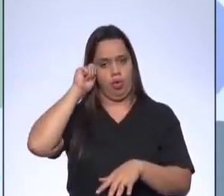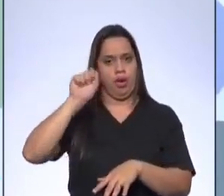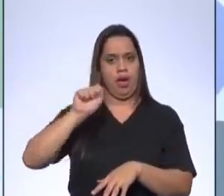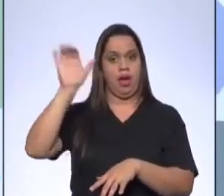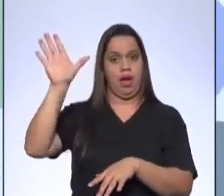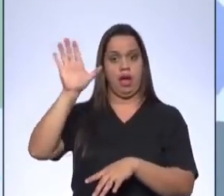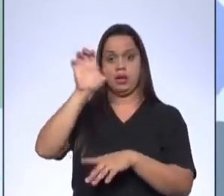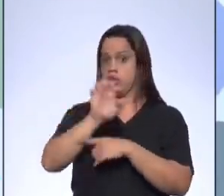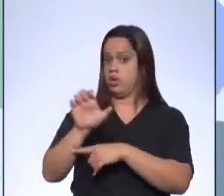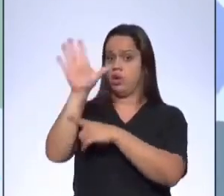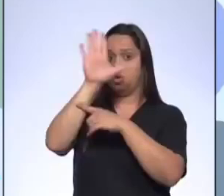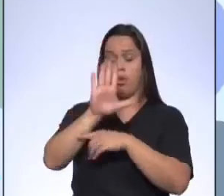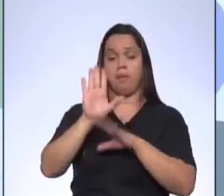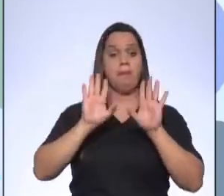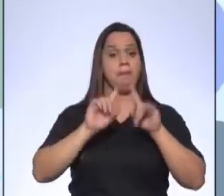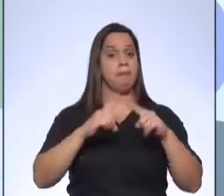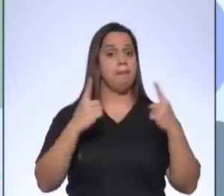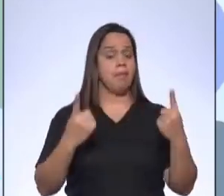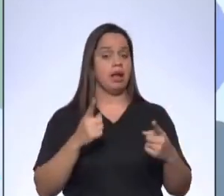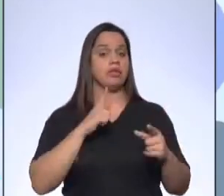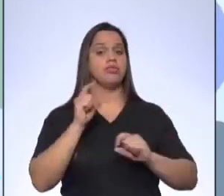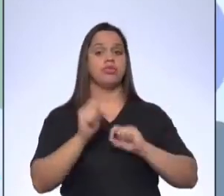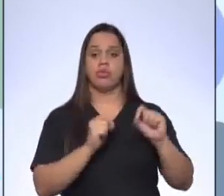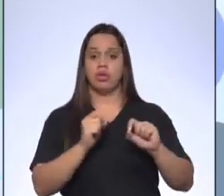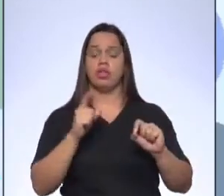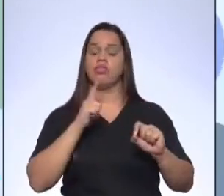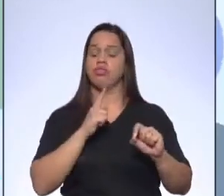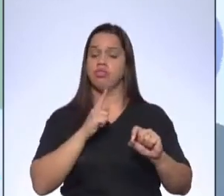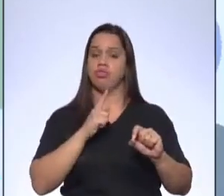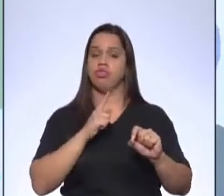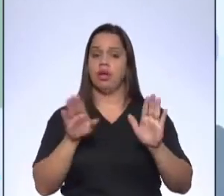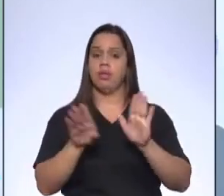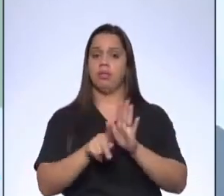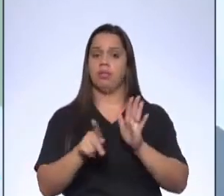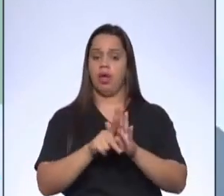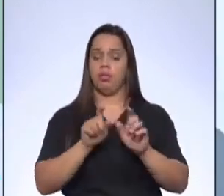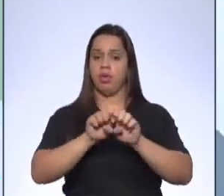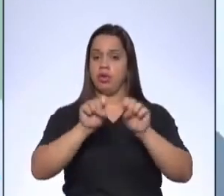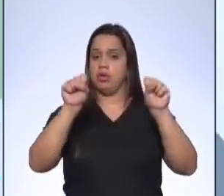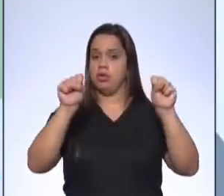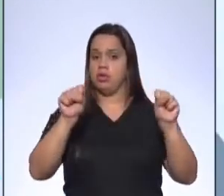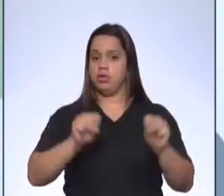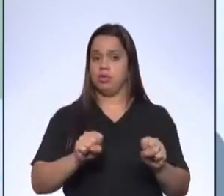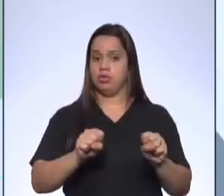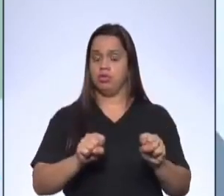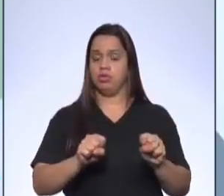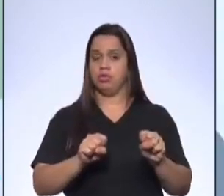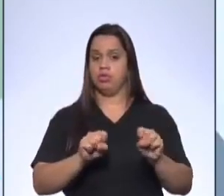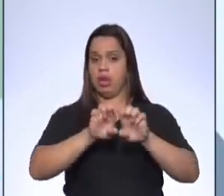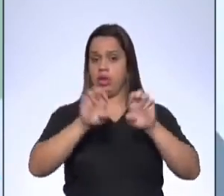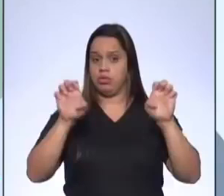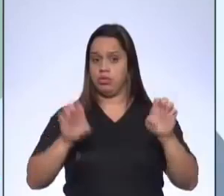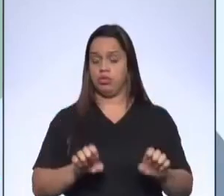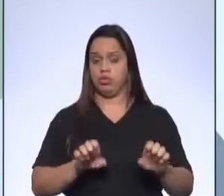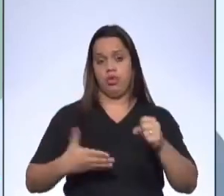Europa, mas eles mantinham uma estrutura de subsistência fundamentada